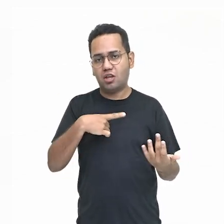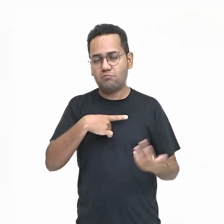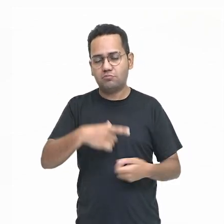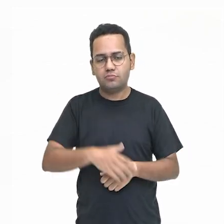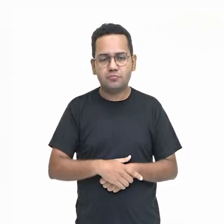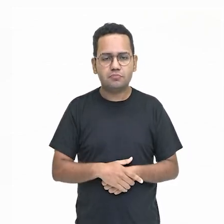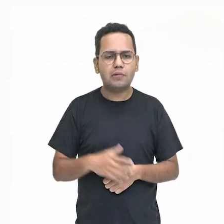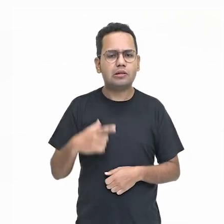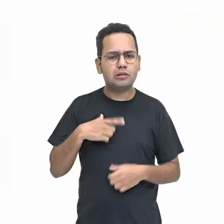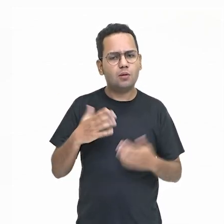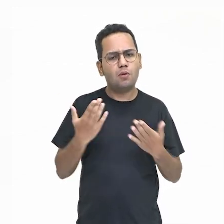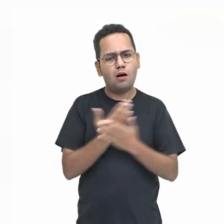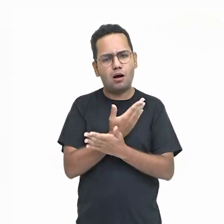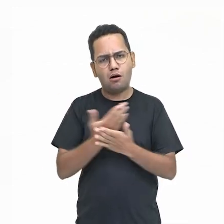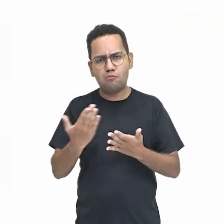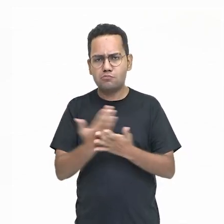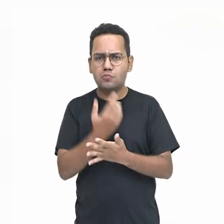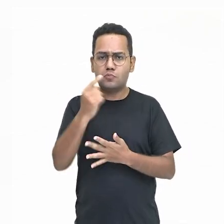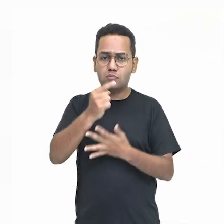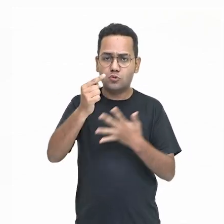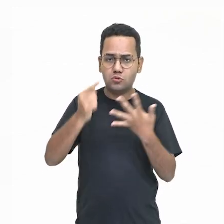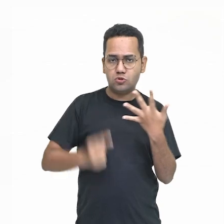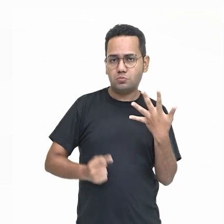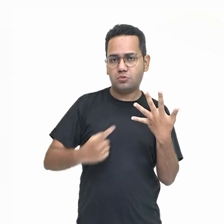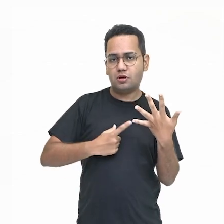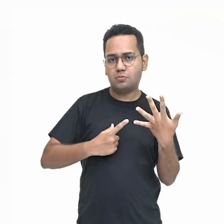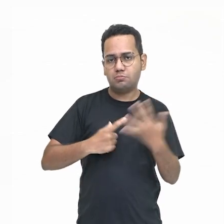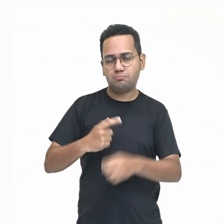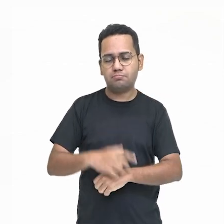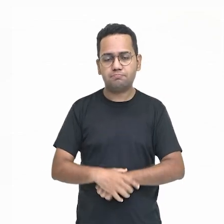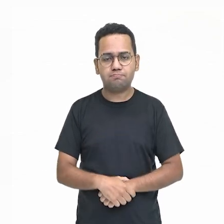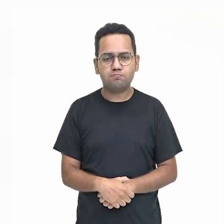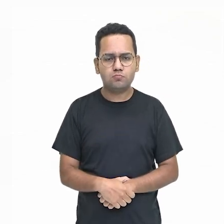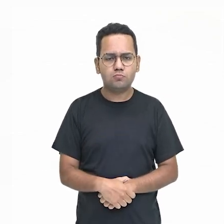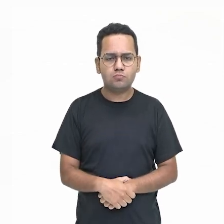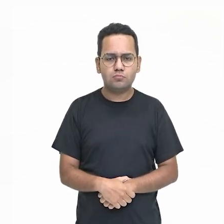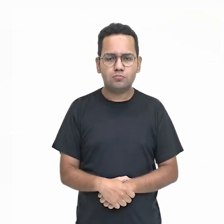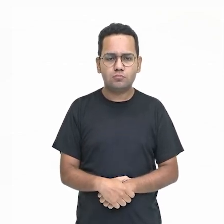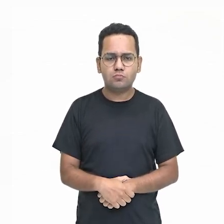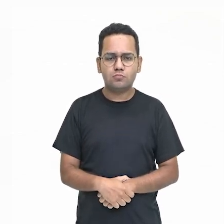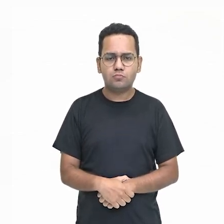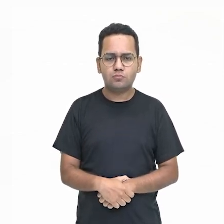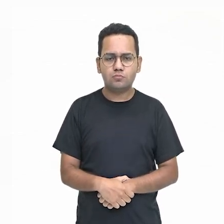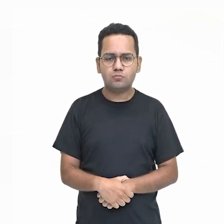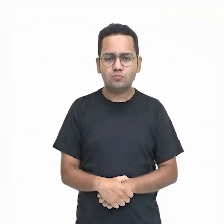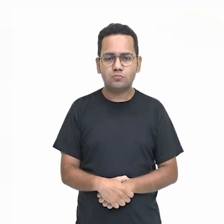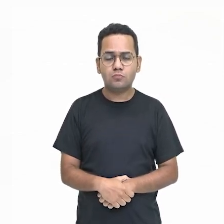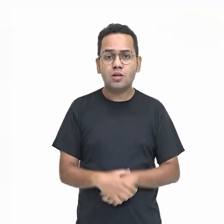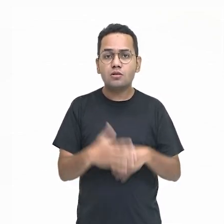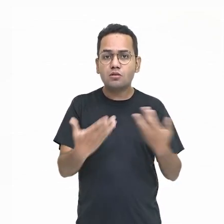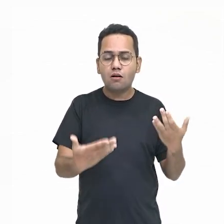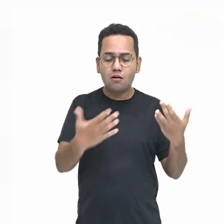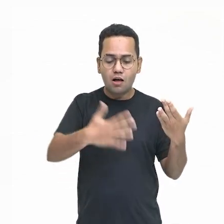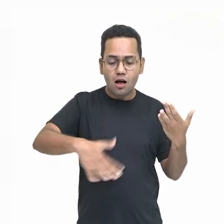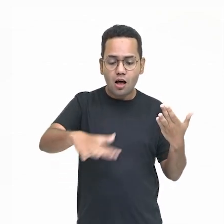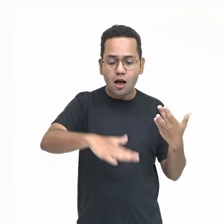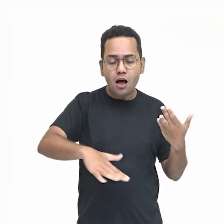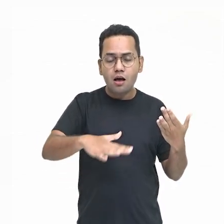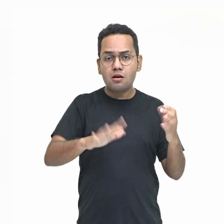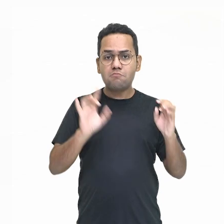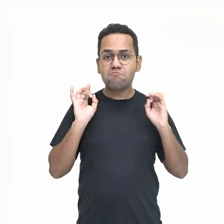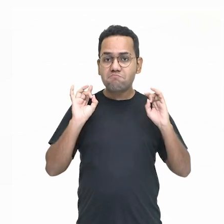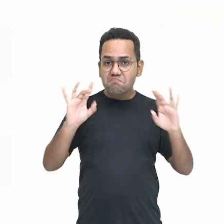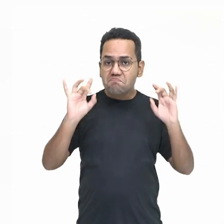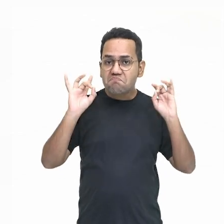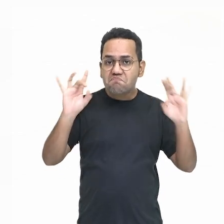sim alguns ritos de passagem, que são aqueles que marcam momentos importantes na vida